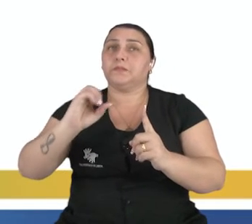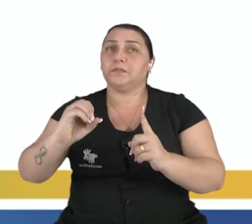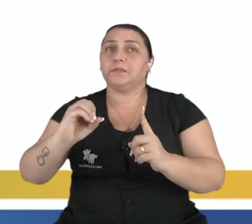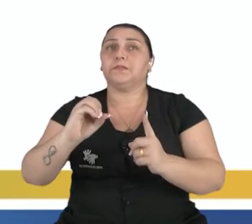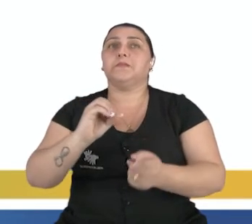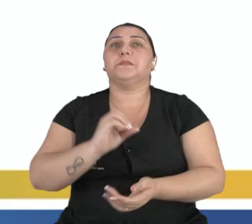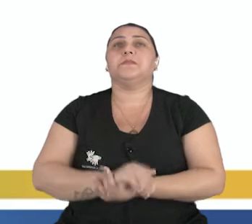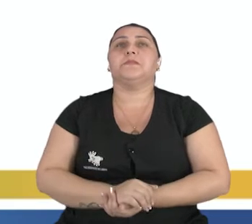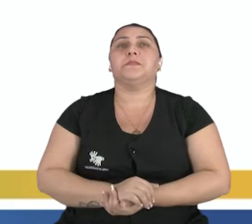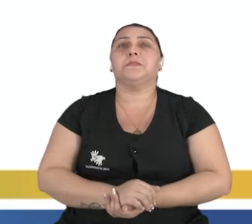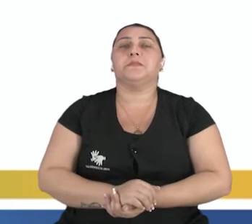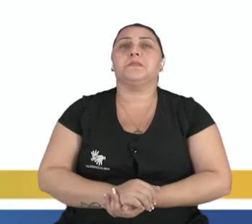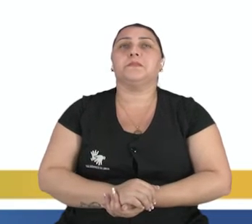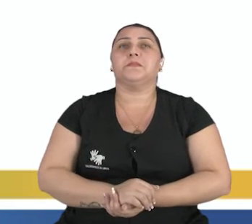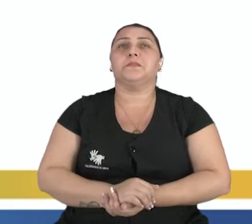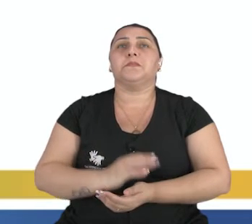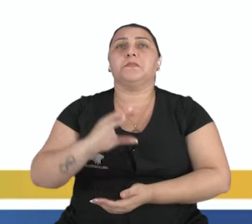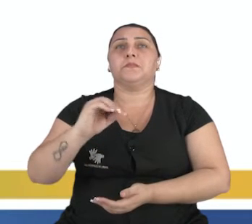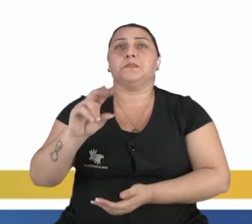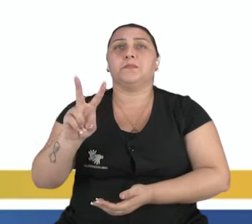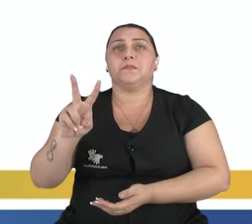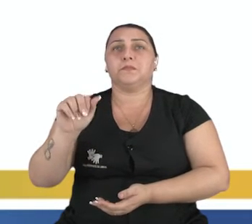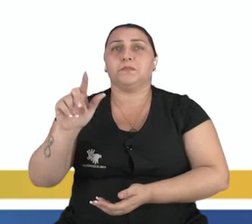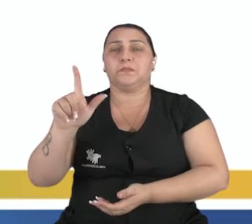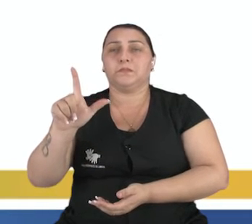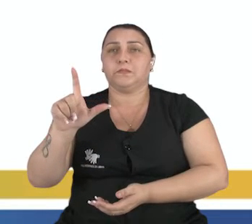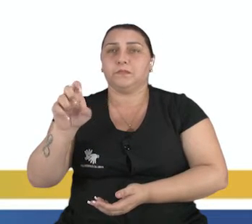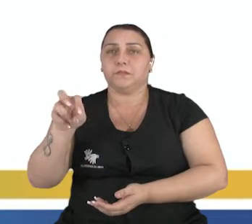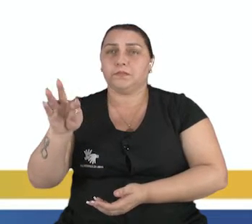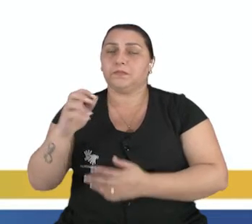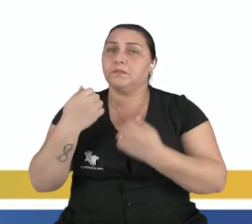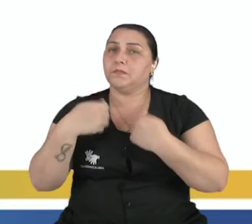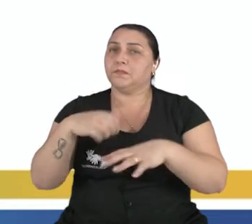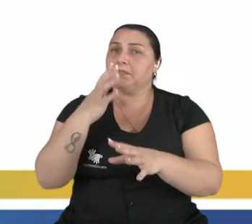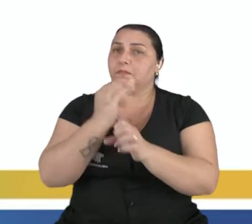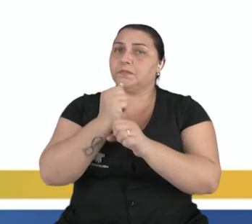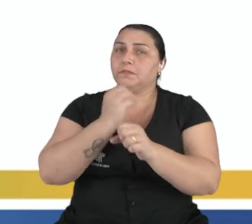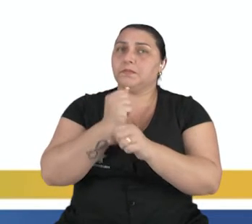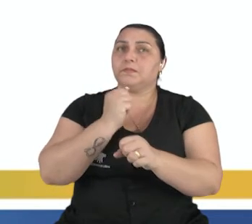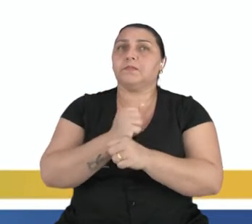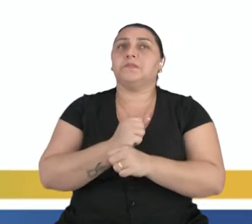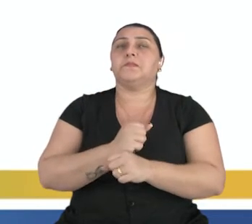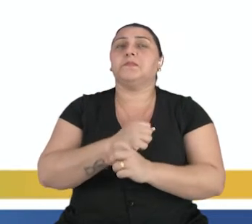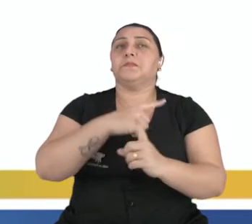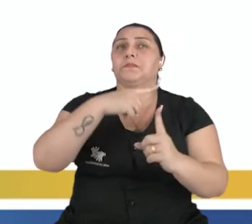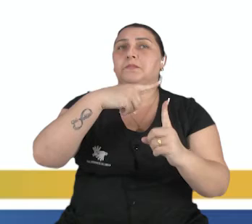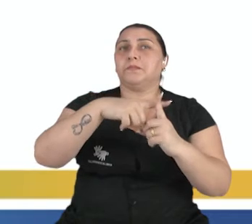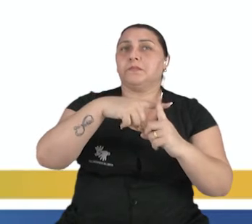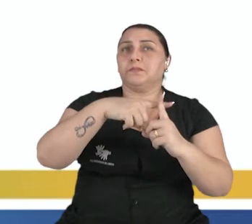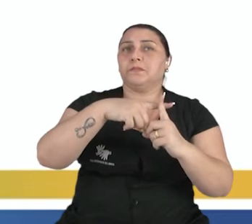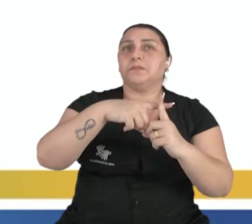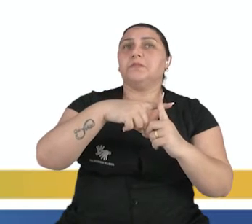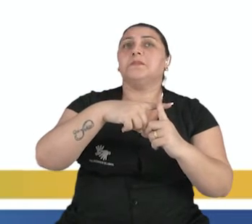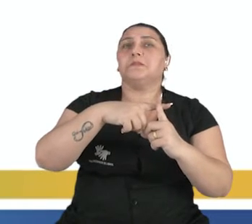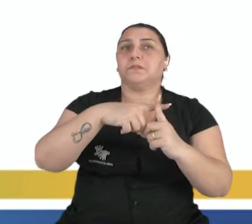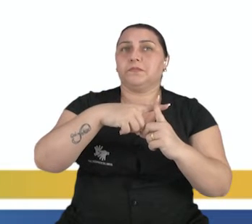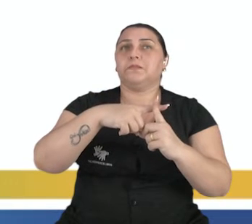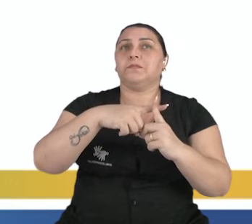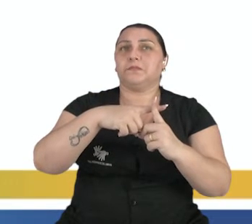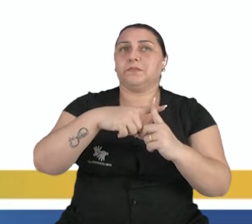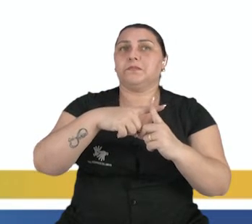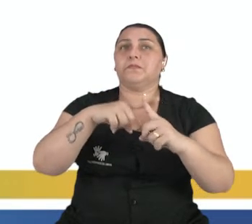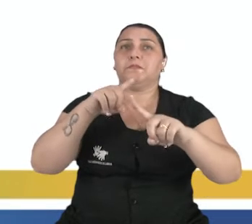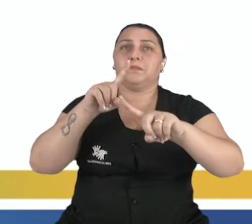0. E na ligação covalente, você tem que fazer o cálculo, né? Você tem a carga do hidrogênio, que é mais 1, que é de